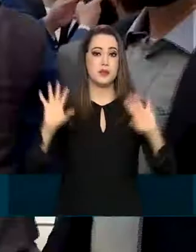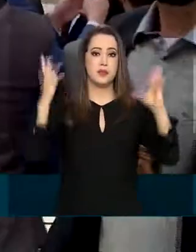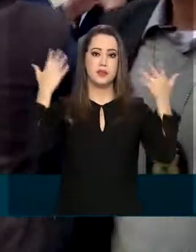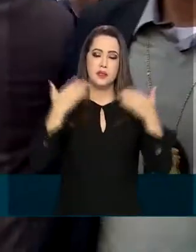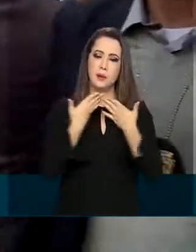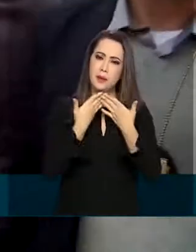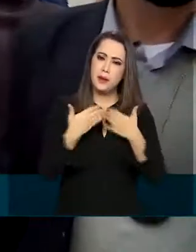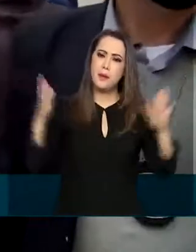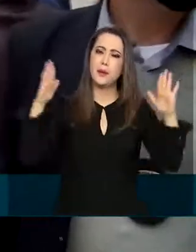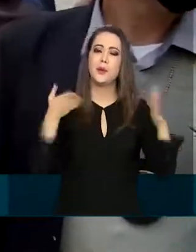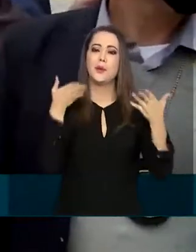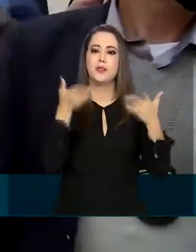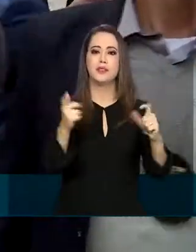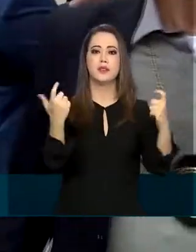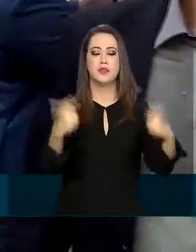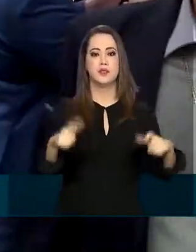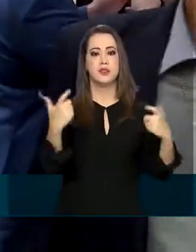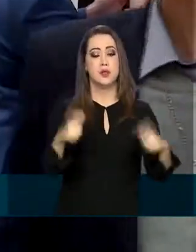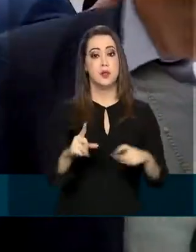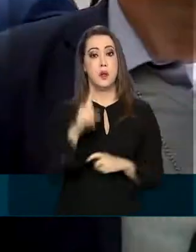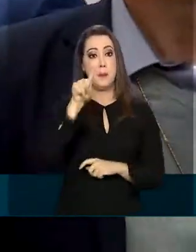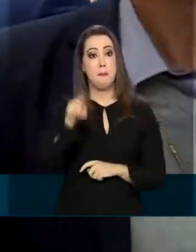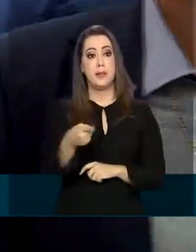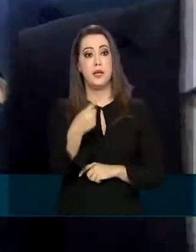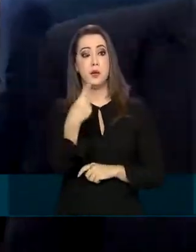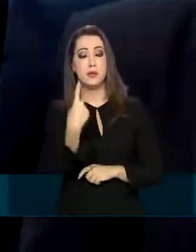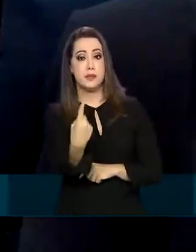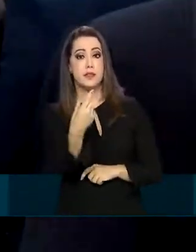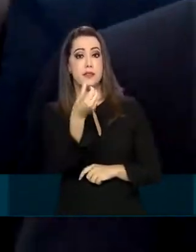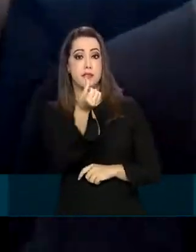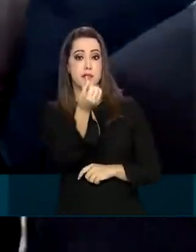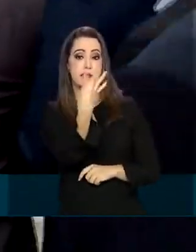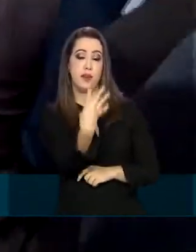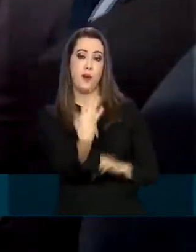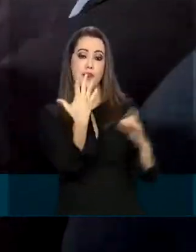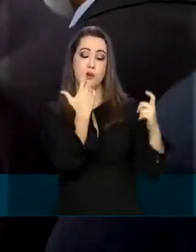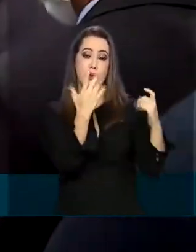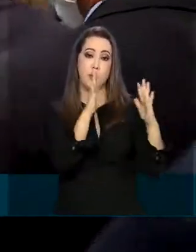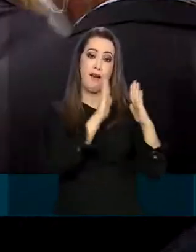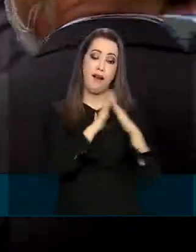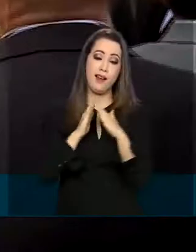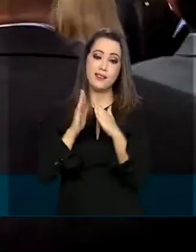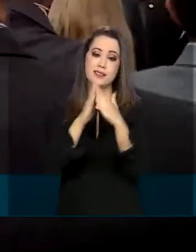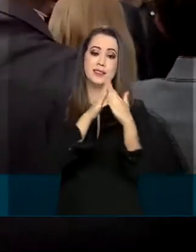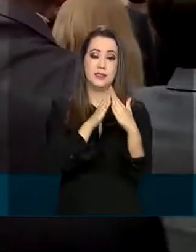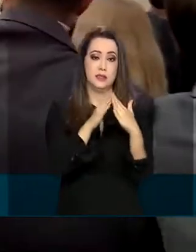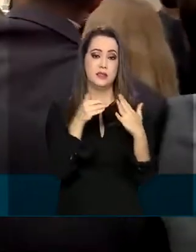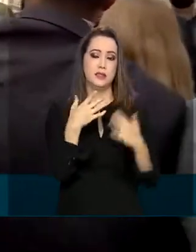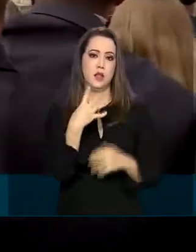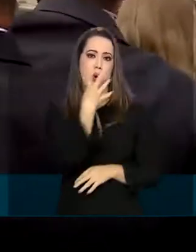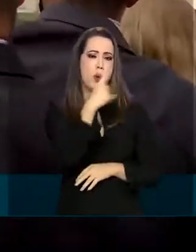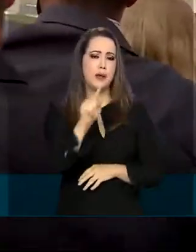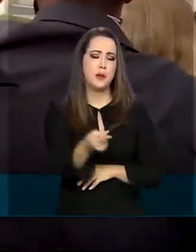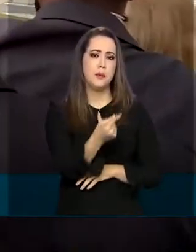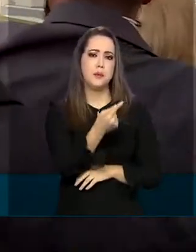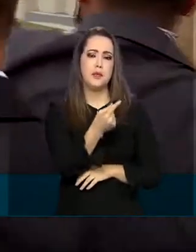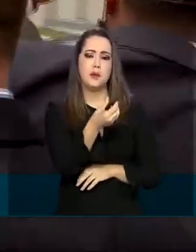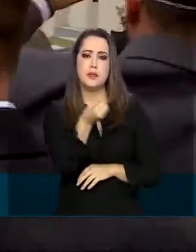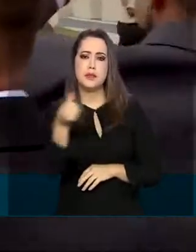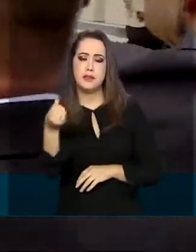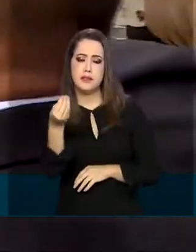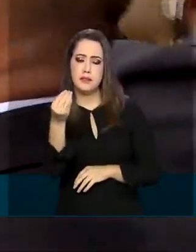pela inauguração dessas 1.164 moradias que vão receber 4.600 pessoas.